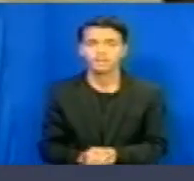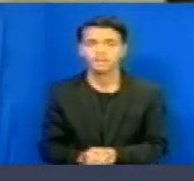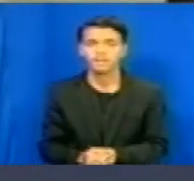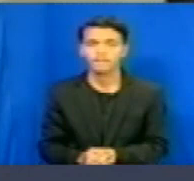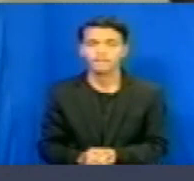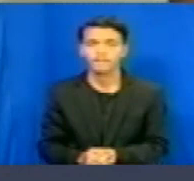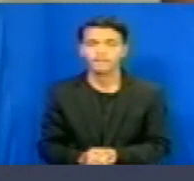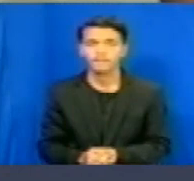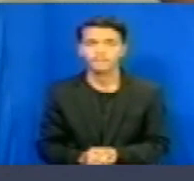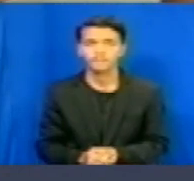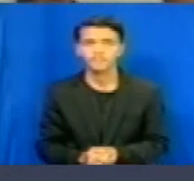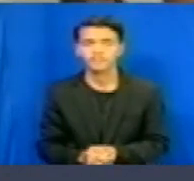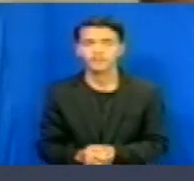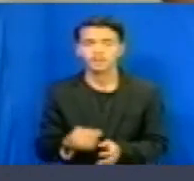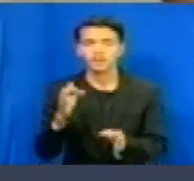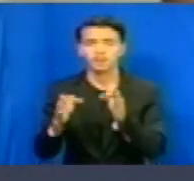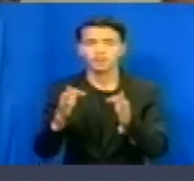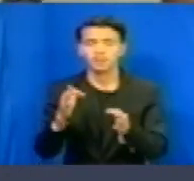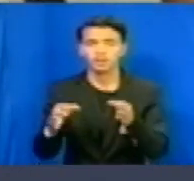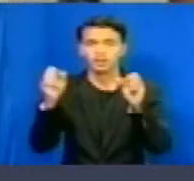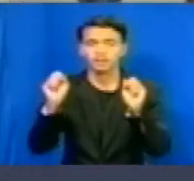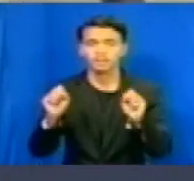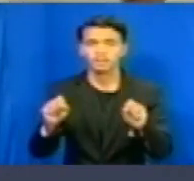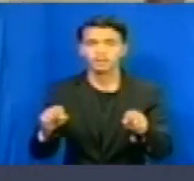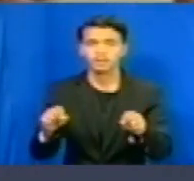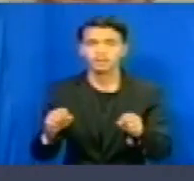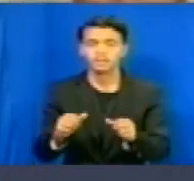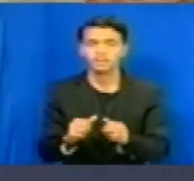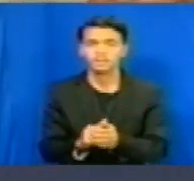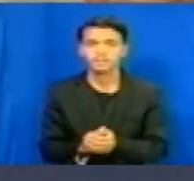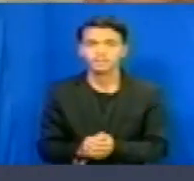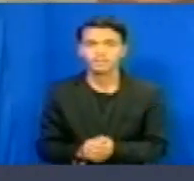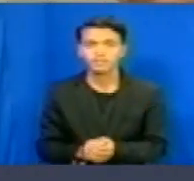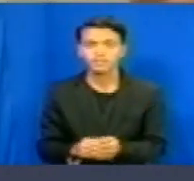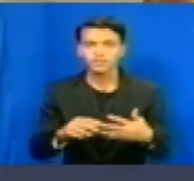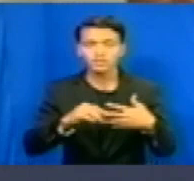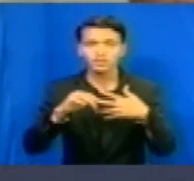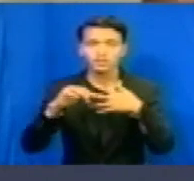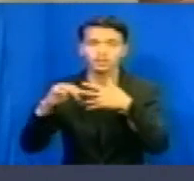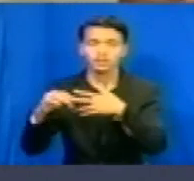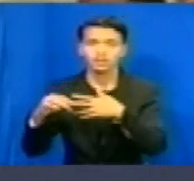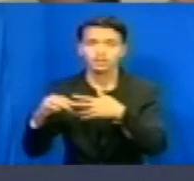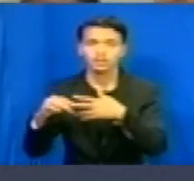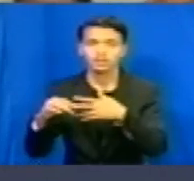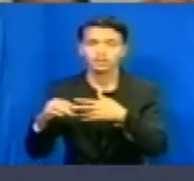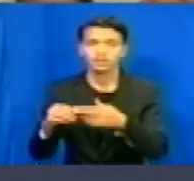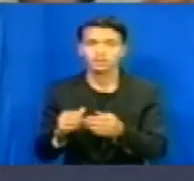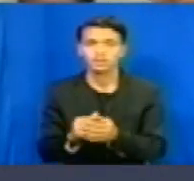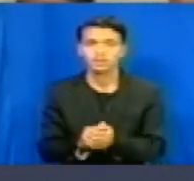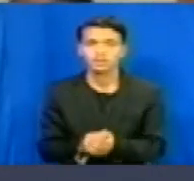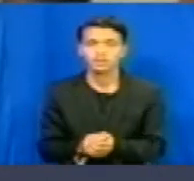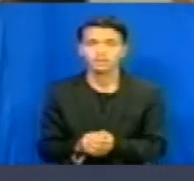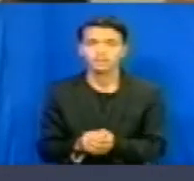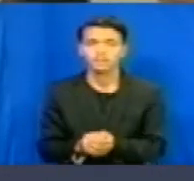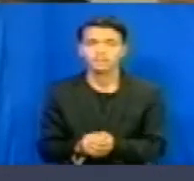ngi fi reto para benune bele bo kompetensi ka kontrola aspiran sira liu reti ba hita aktivitas akademik akademiku